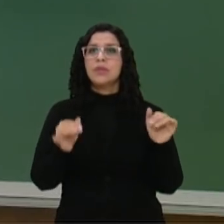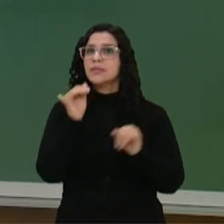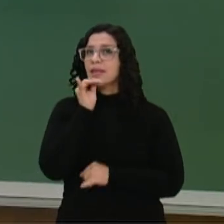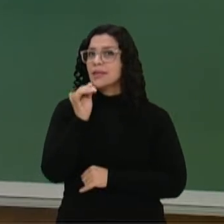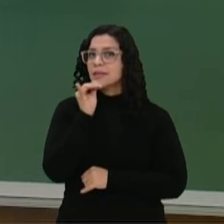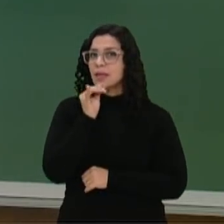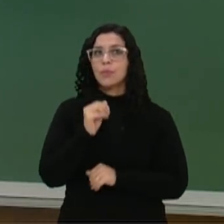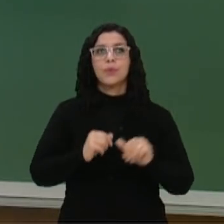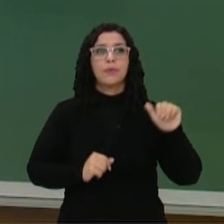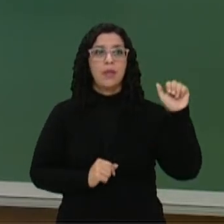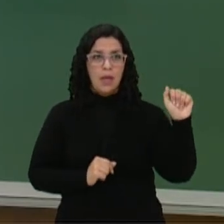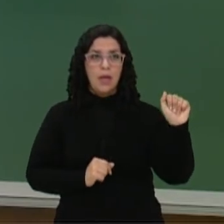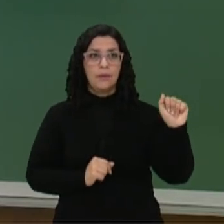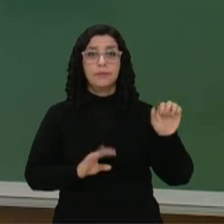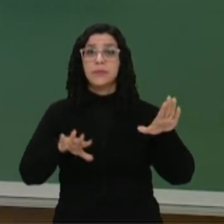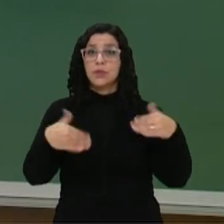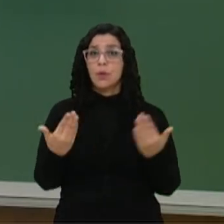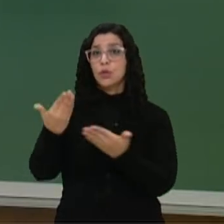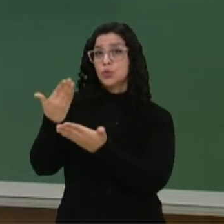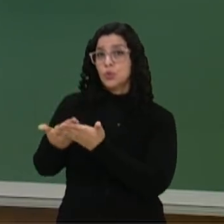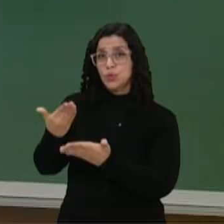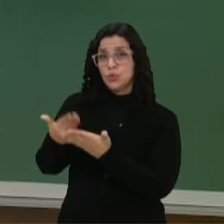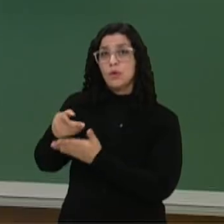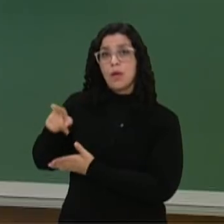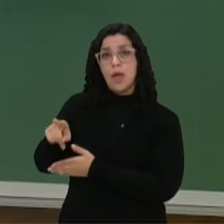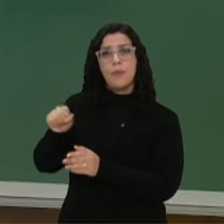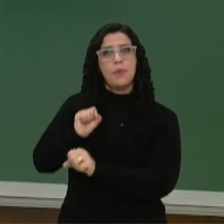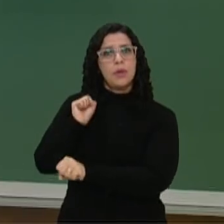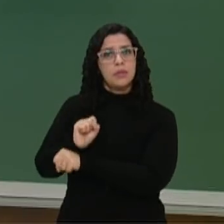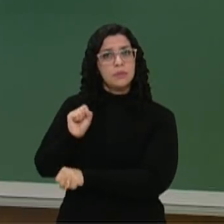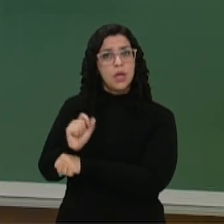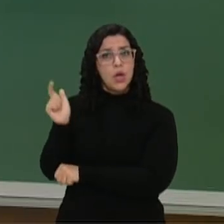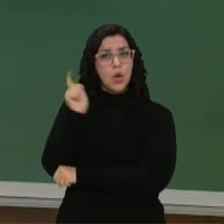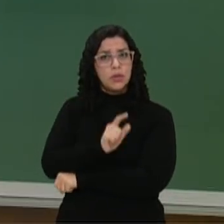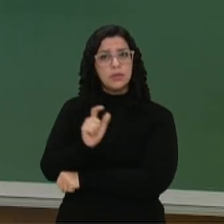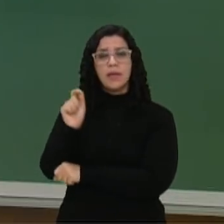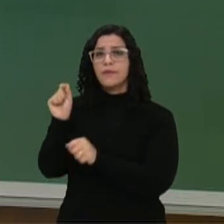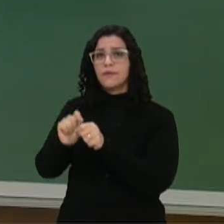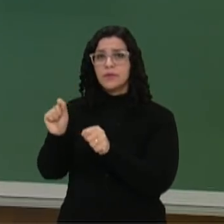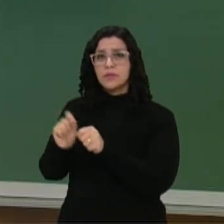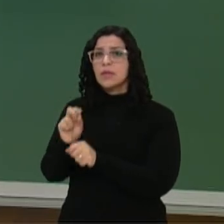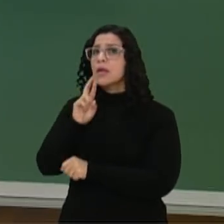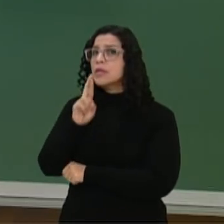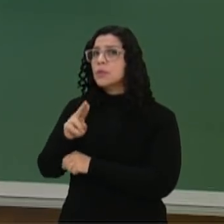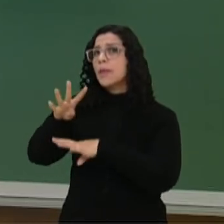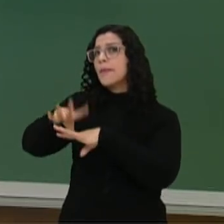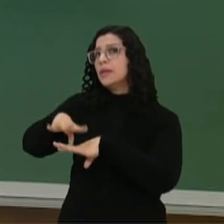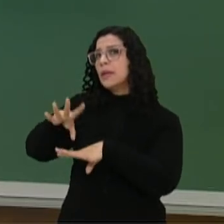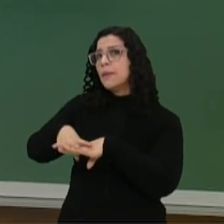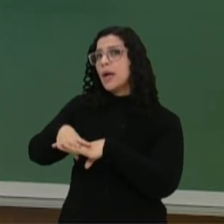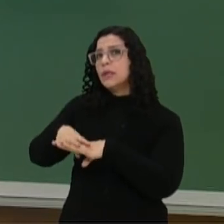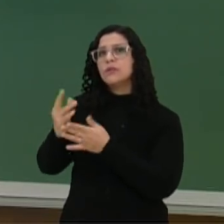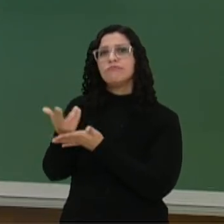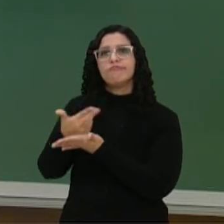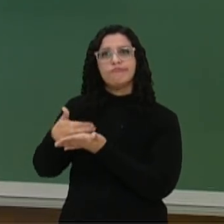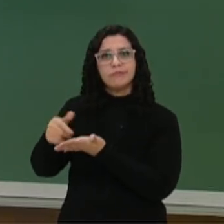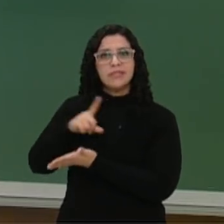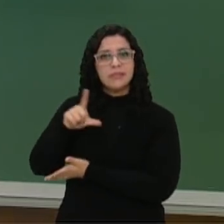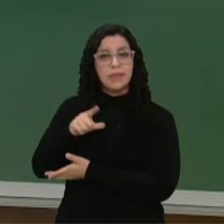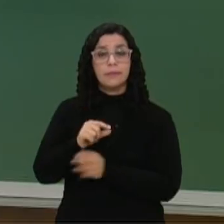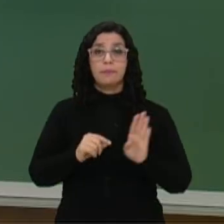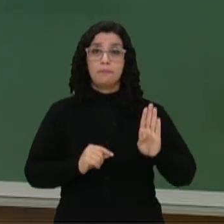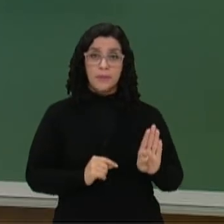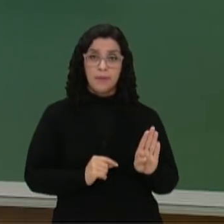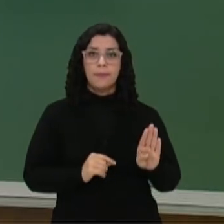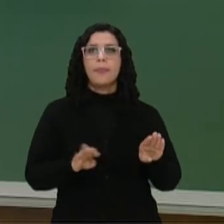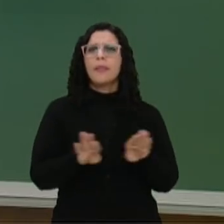exemplificação. Letra A. Enquanto estudante, é esperado que sejas capaz de definir equações cartesianas. Letra